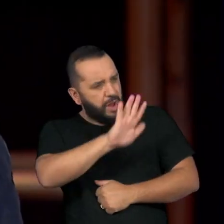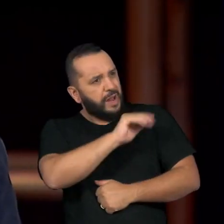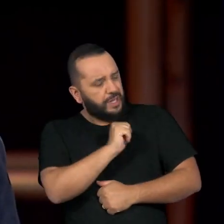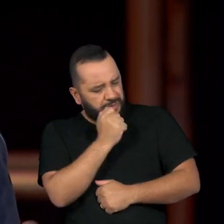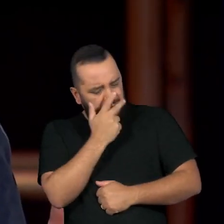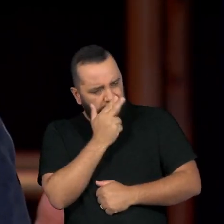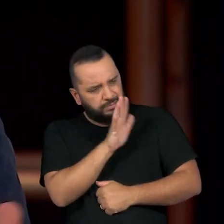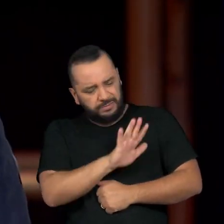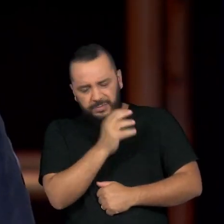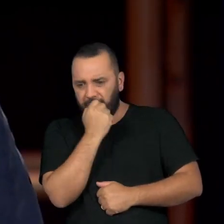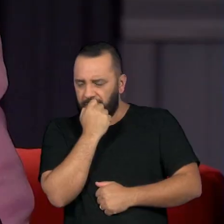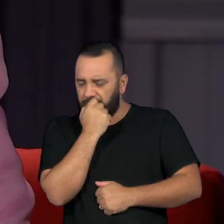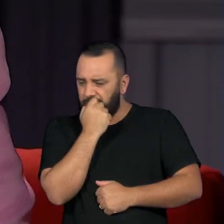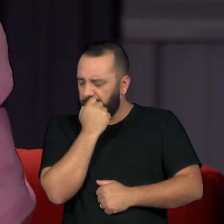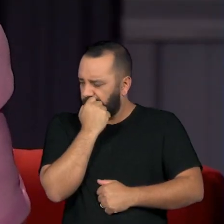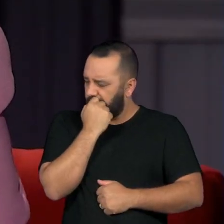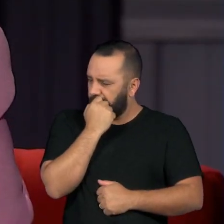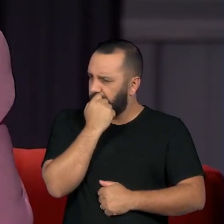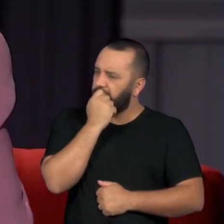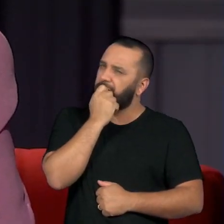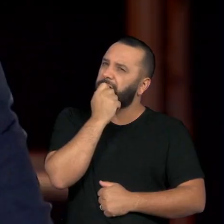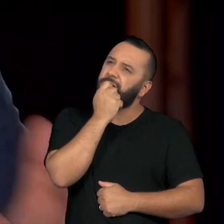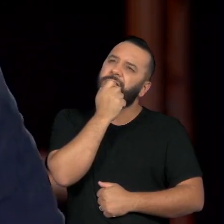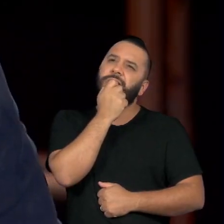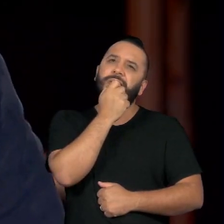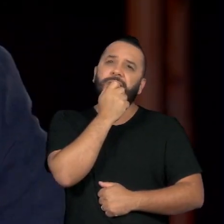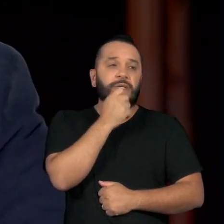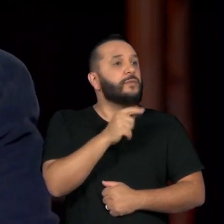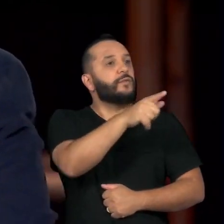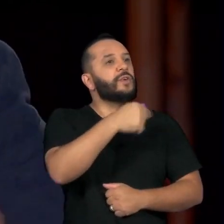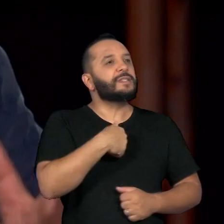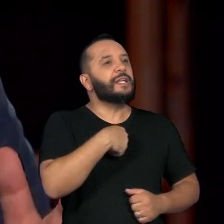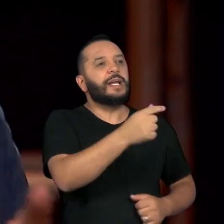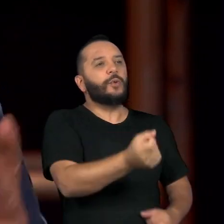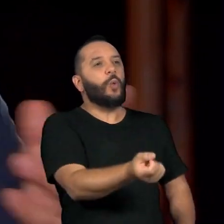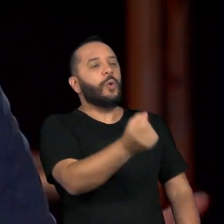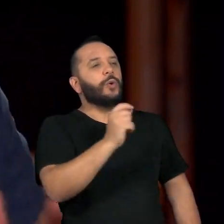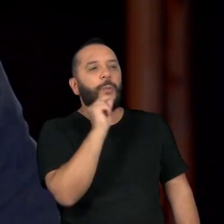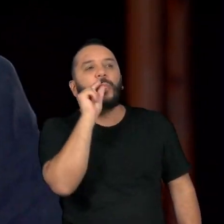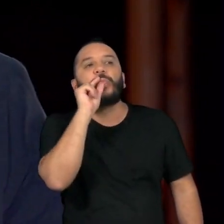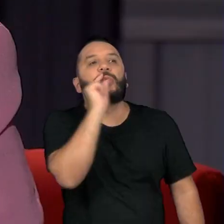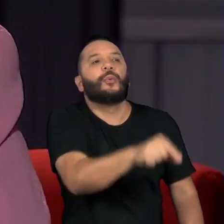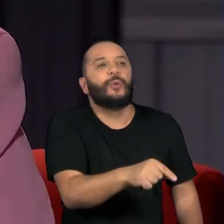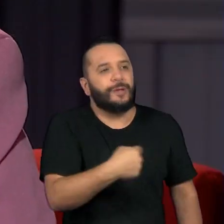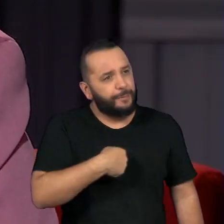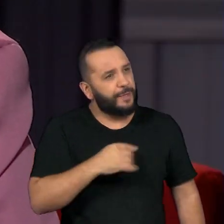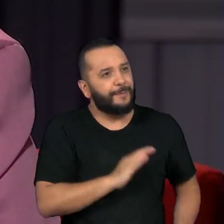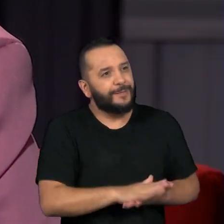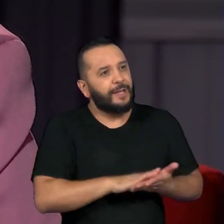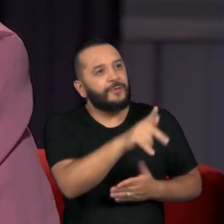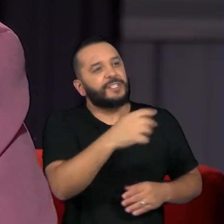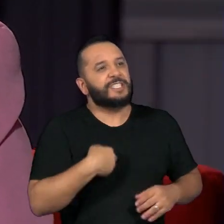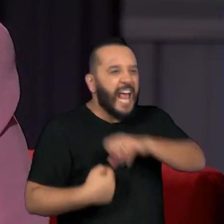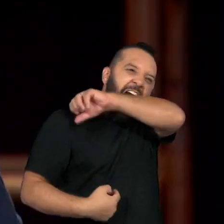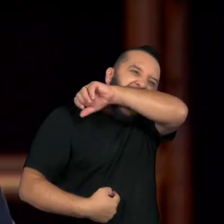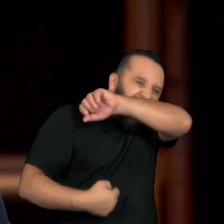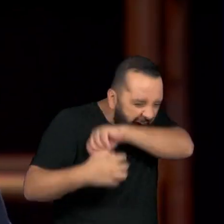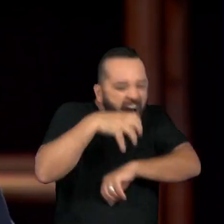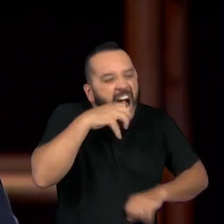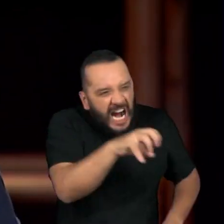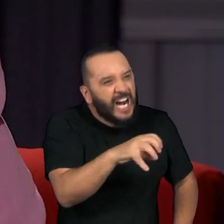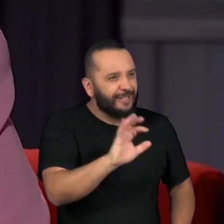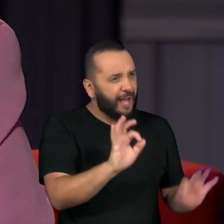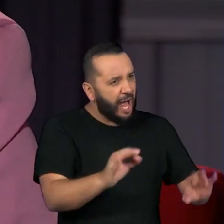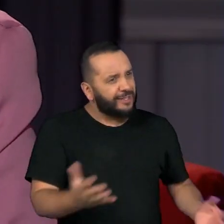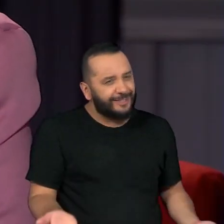nem... E aí ele parou. Você nem cuspiu em mim, você nem... Ele não Você sabia nem o me que falar. mordeu ainda, só eu achei Me que ele ia falar mordeu isso.